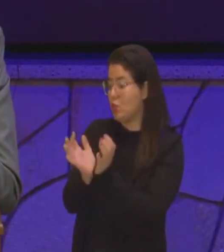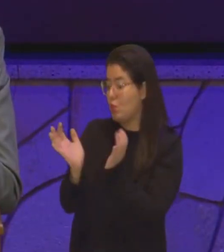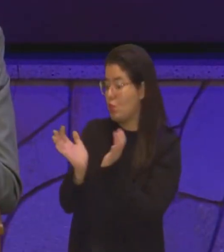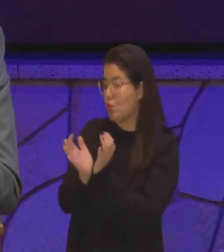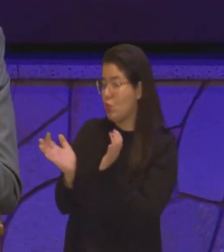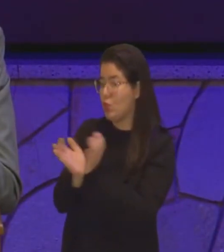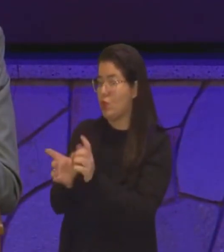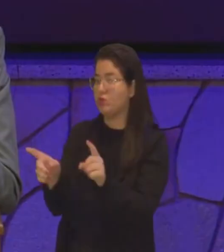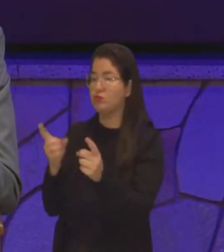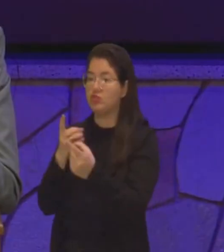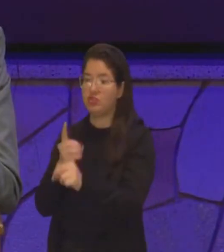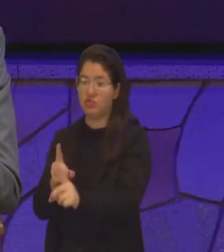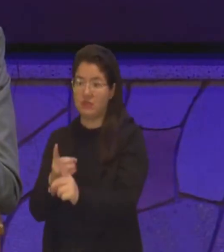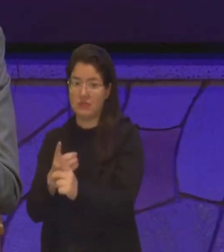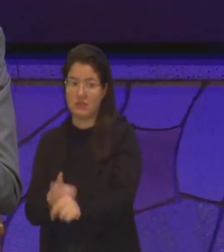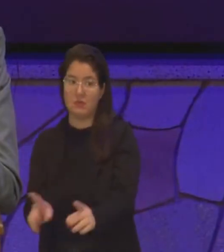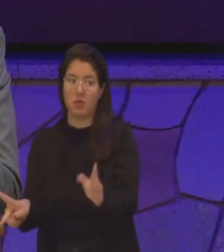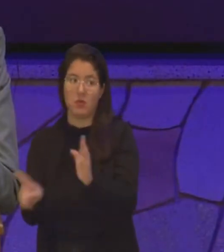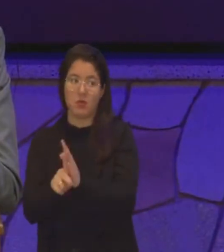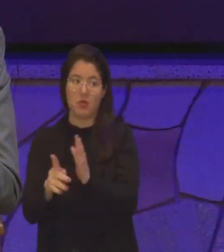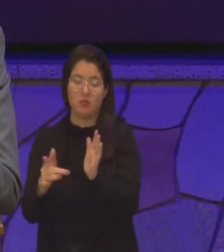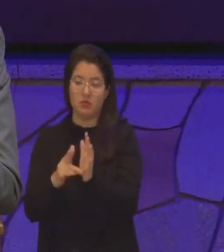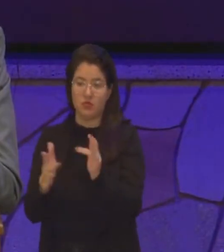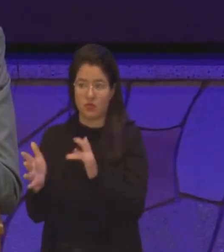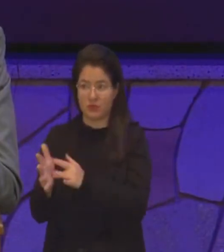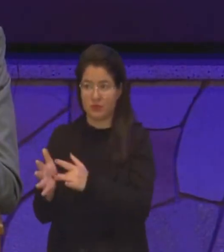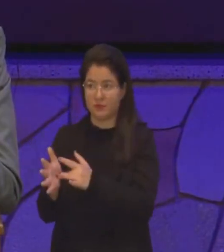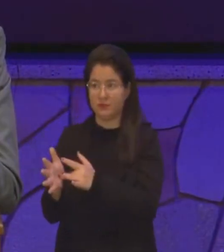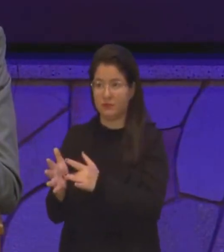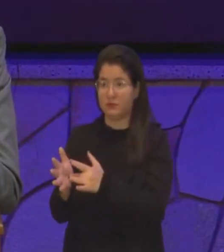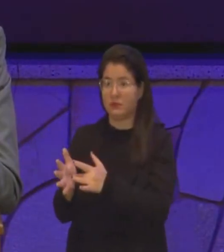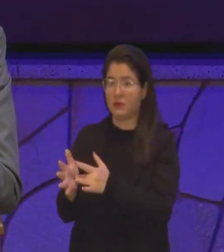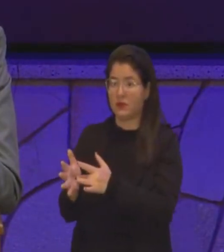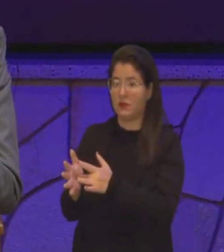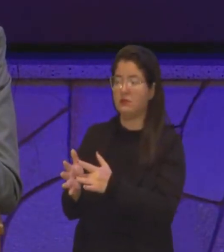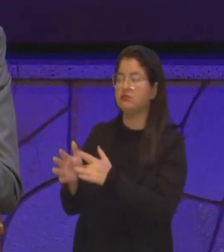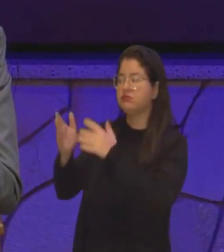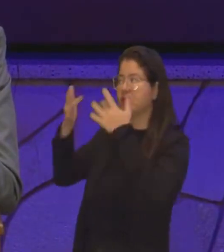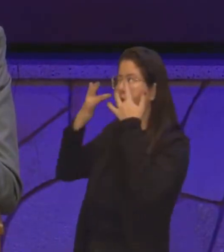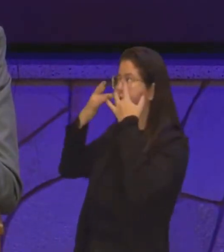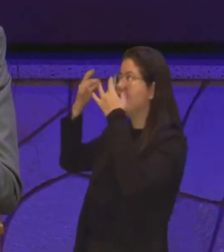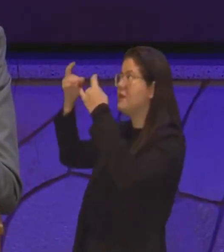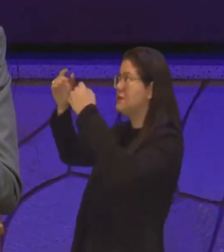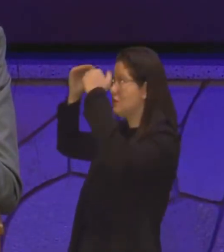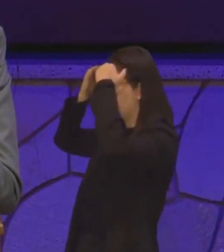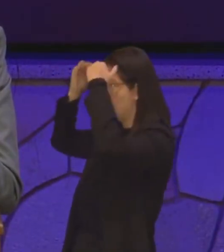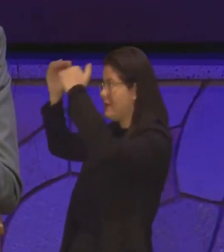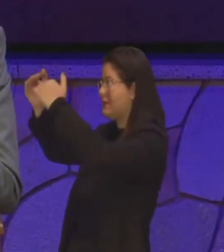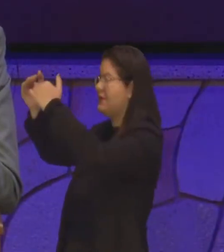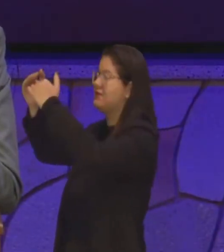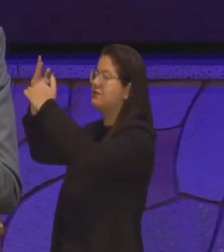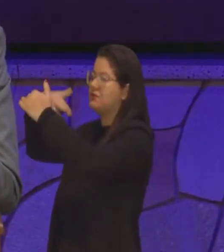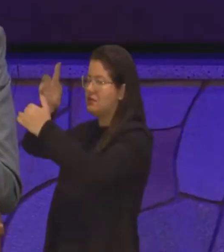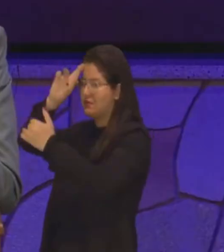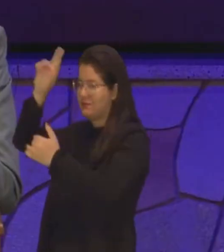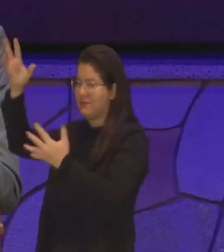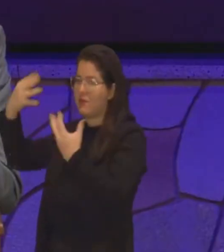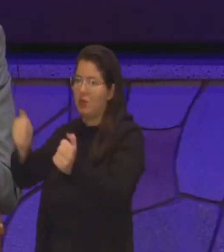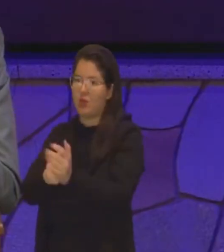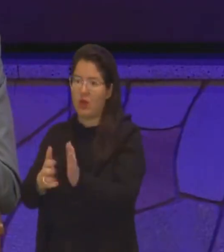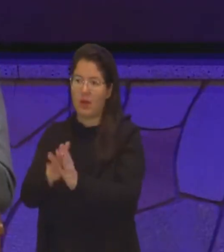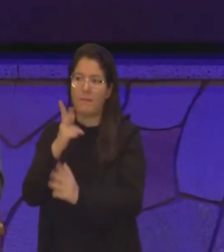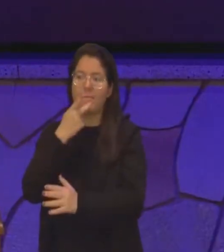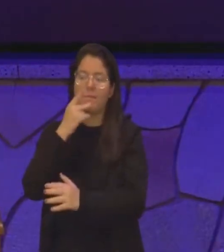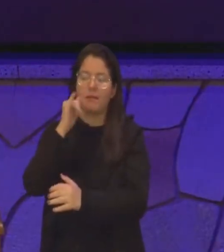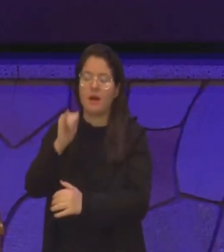de discípulos de Jesus, que ouvem e obedecem a sua voz. Pai, muito obrigado, porque o Senhor enviou o